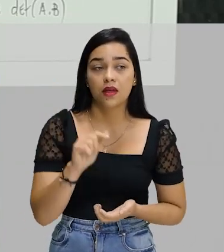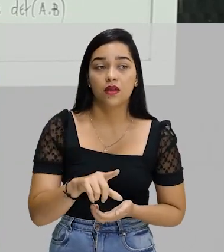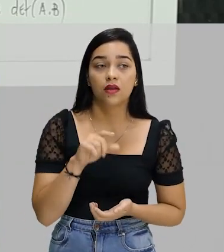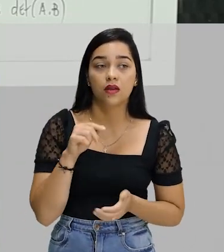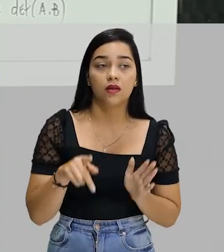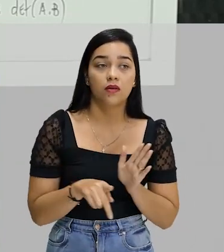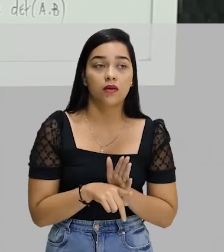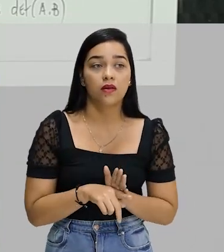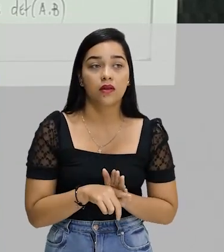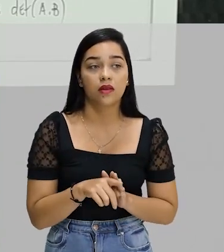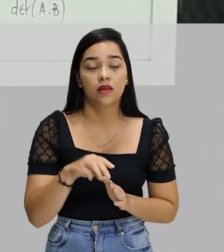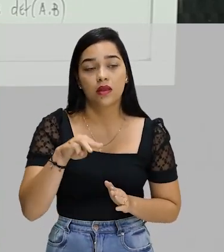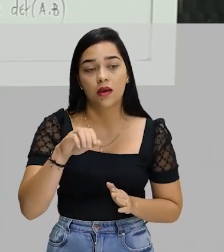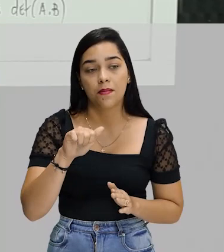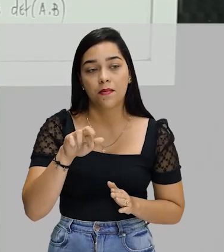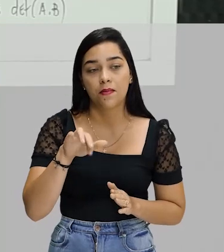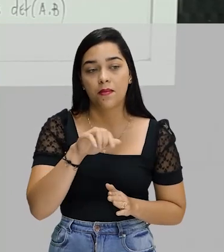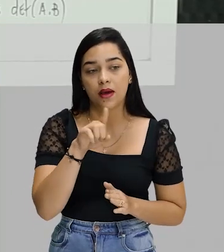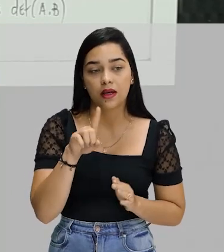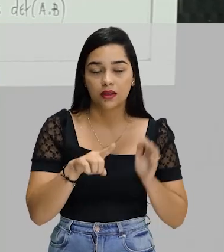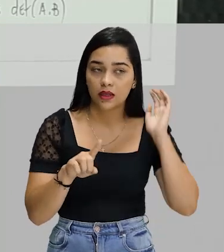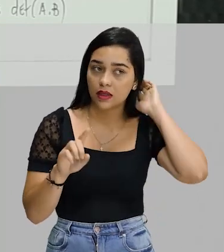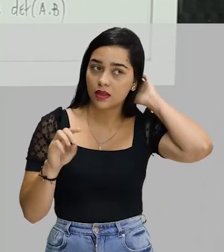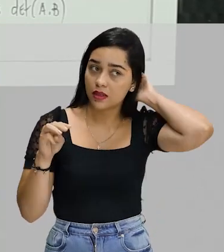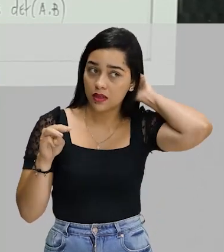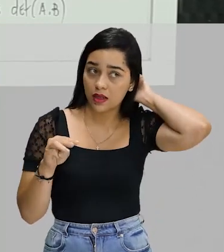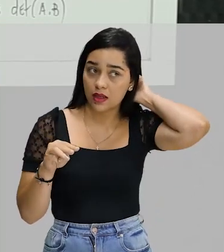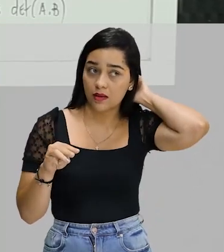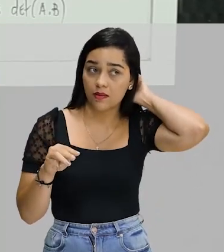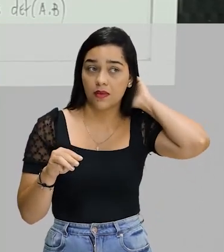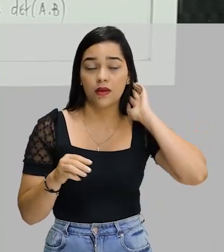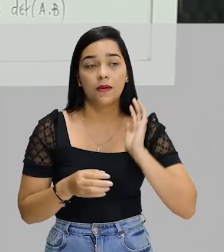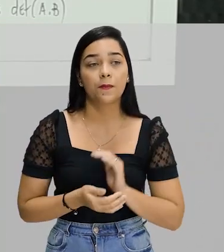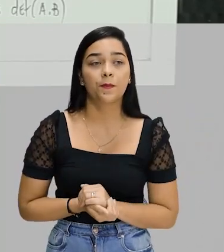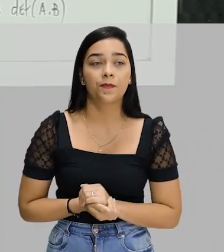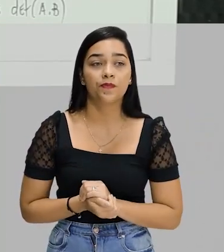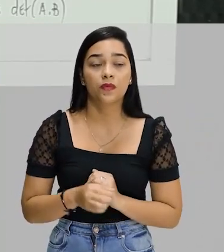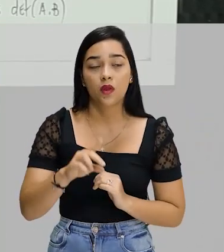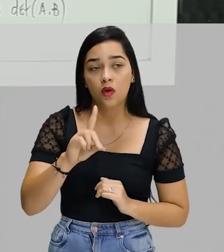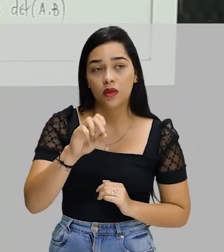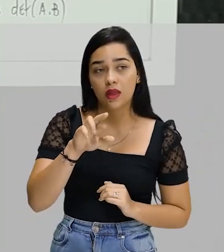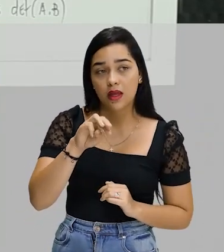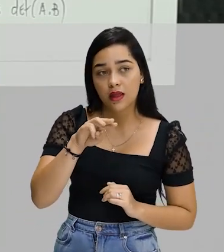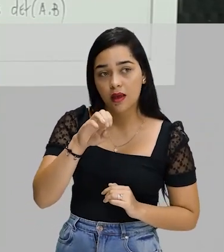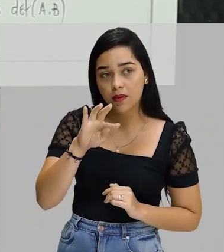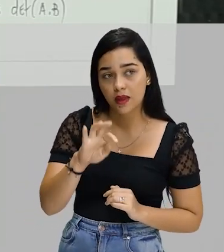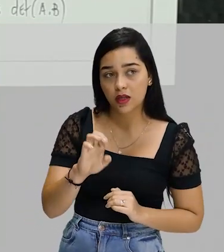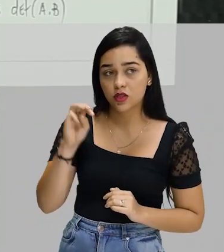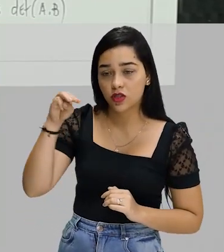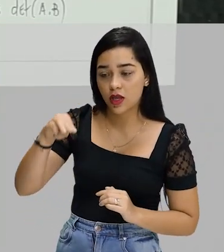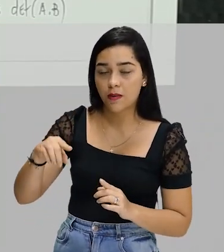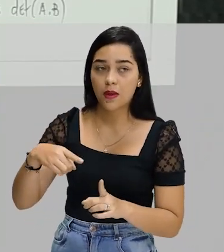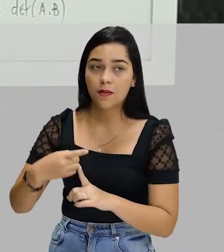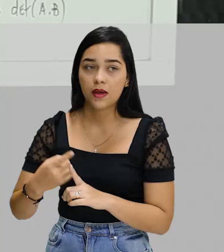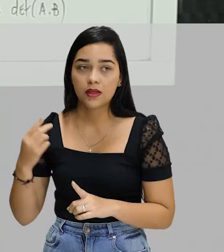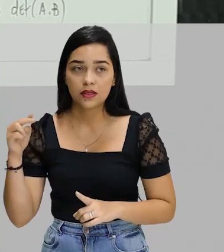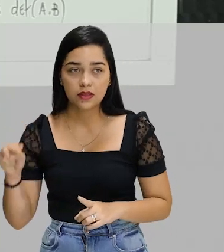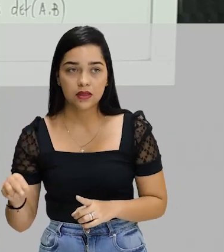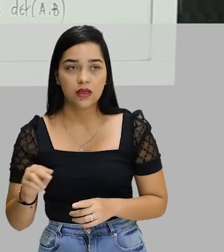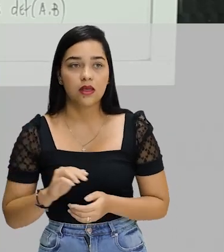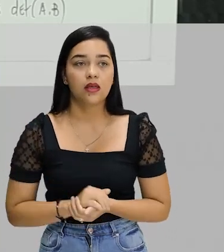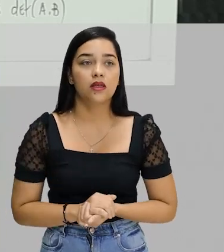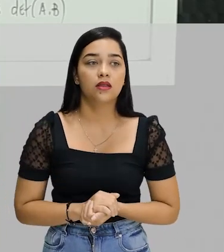determinante da matriz M, o determinante da matriz N, o determinante de M mais N